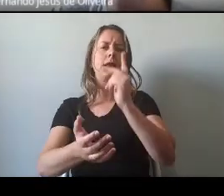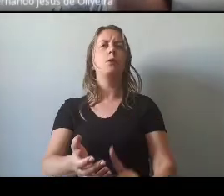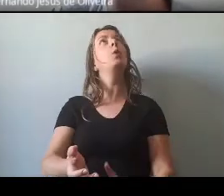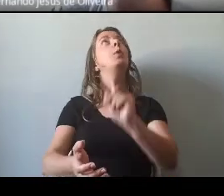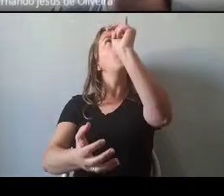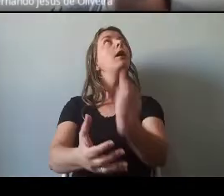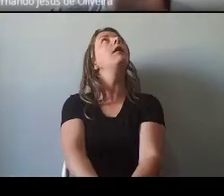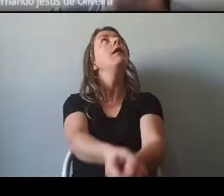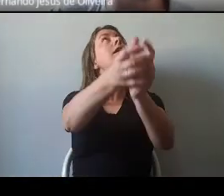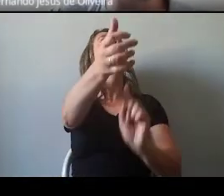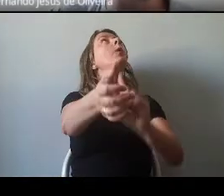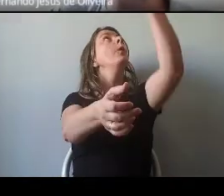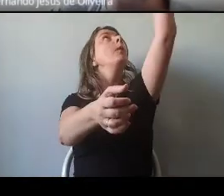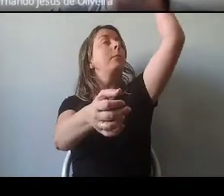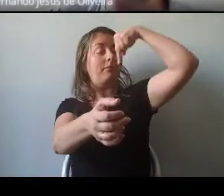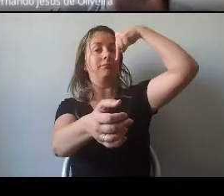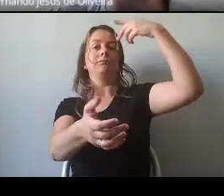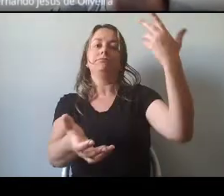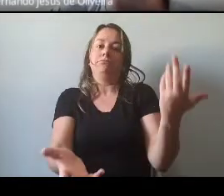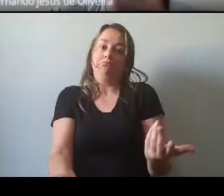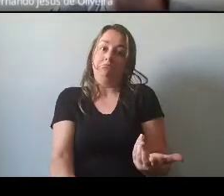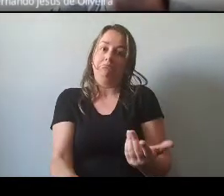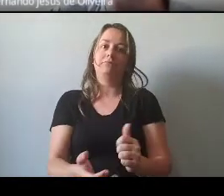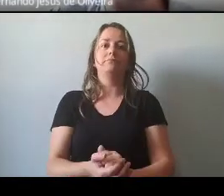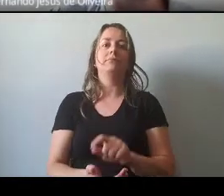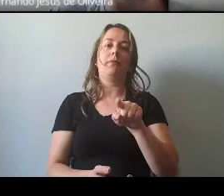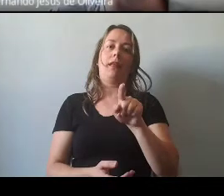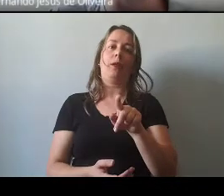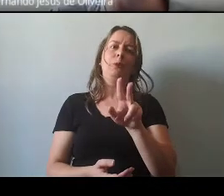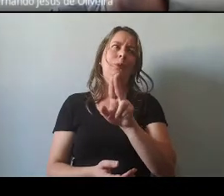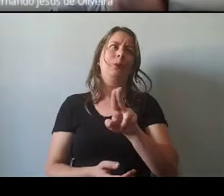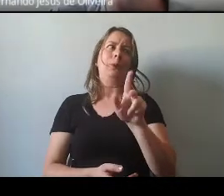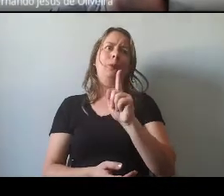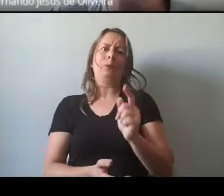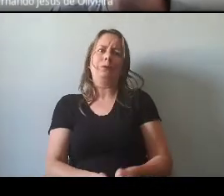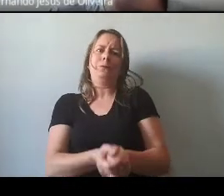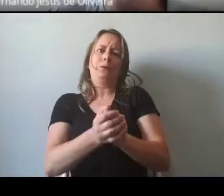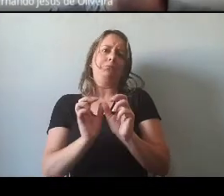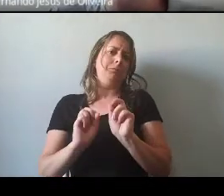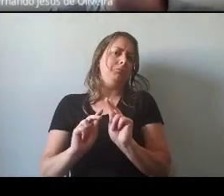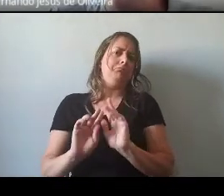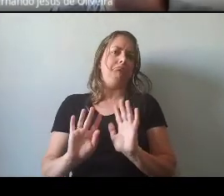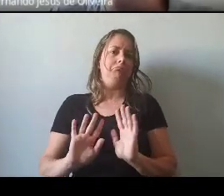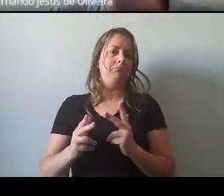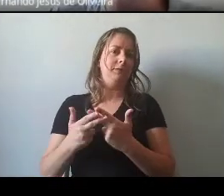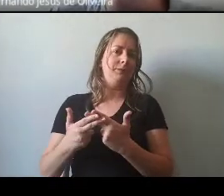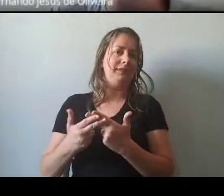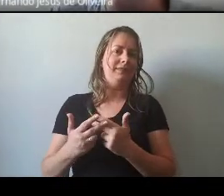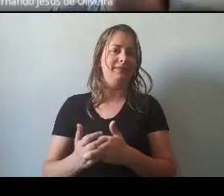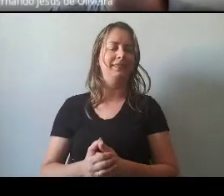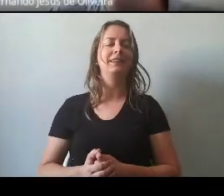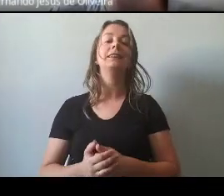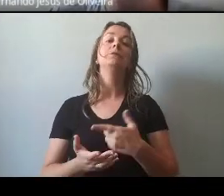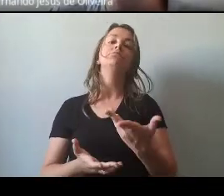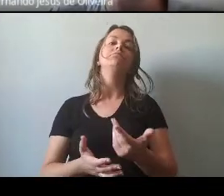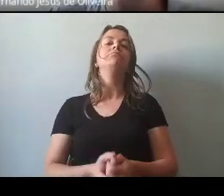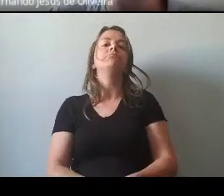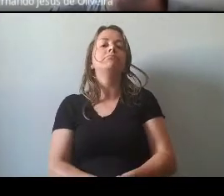caso, verticalmente para cima, né? Vai subir, vai cair em cima dele de novo, né? Não é muito útil para o vôlei, né? Mas